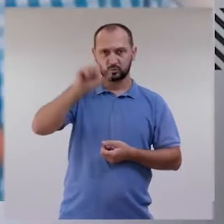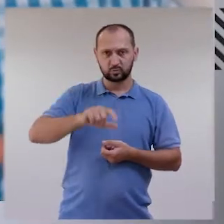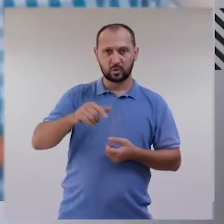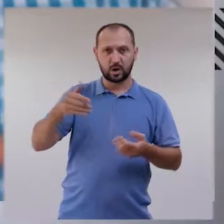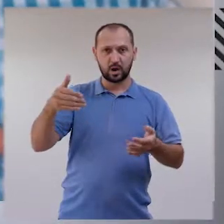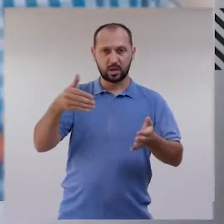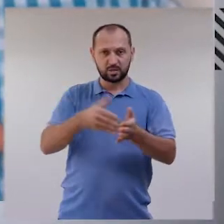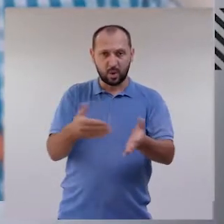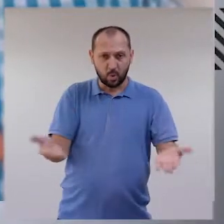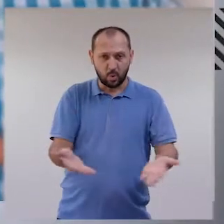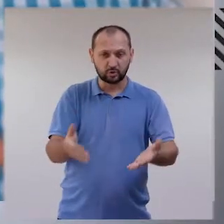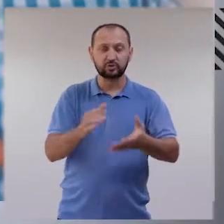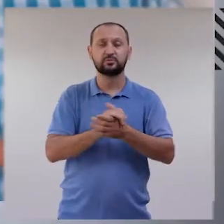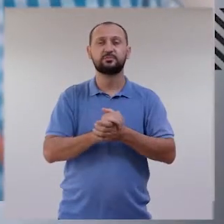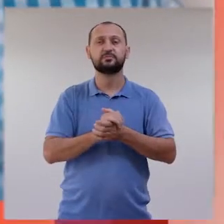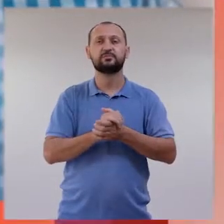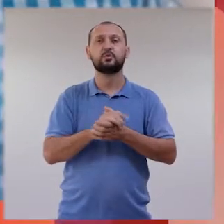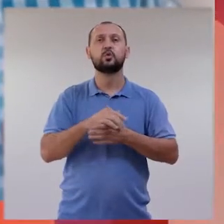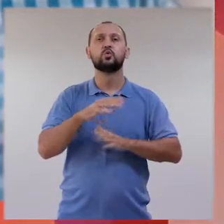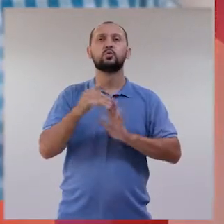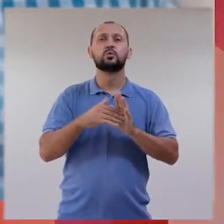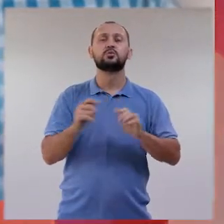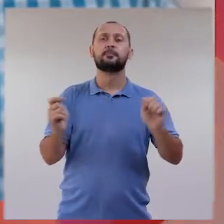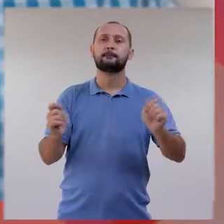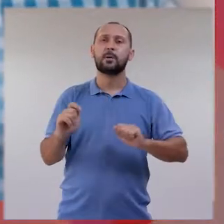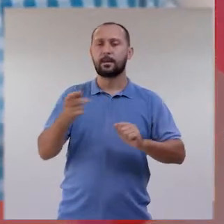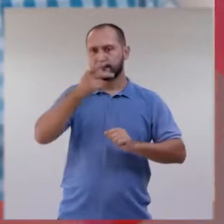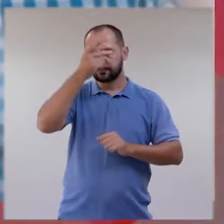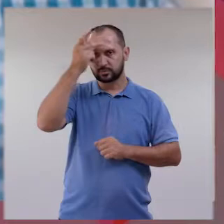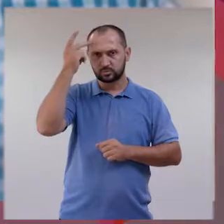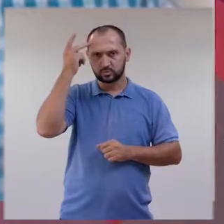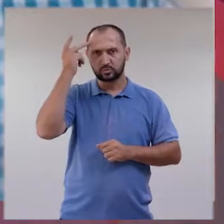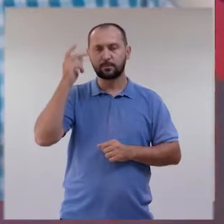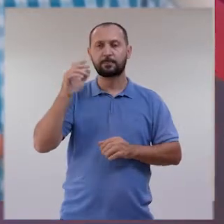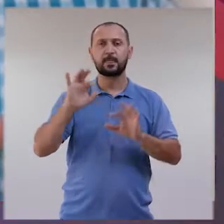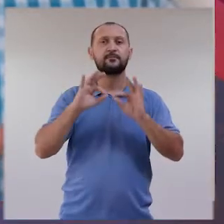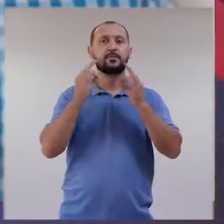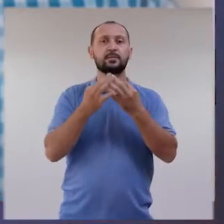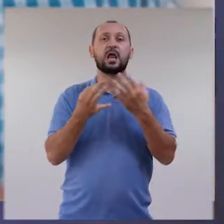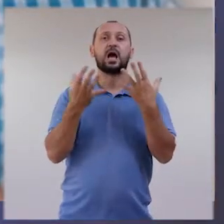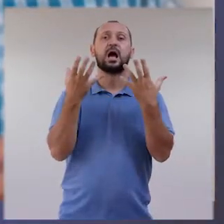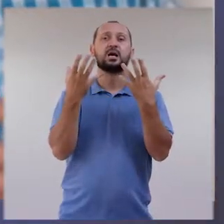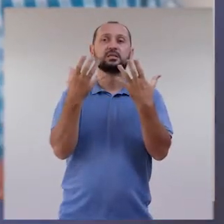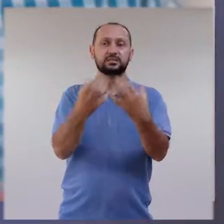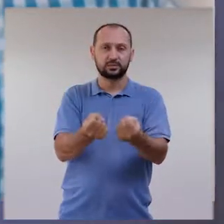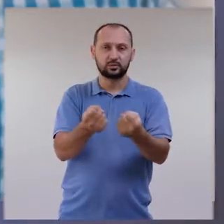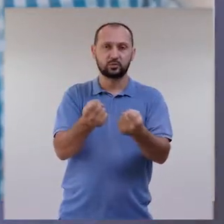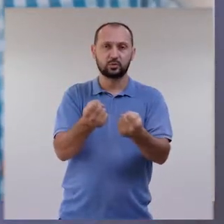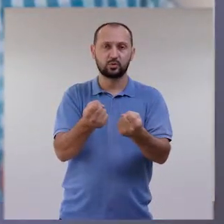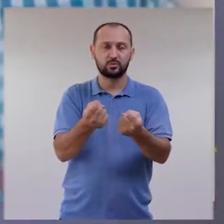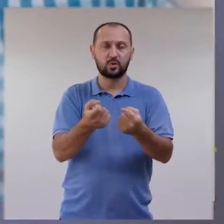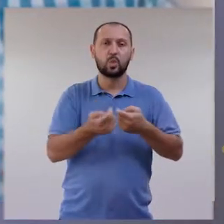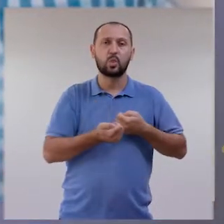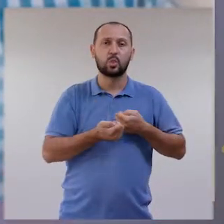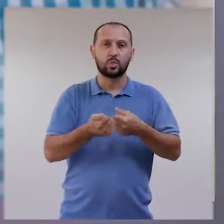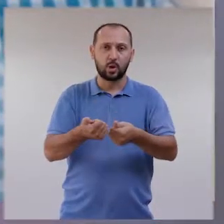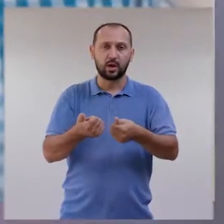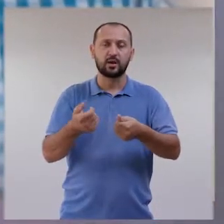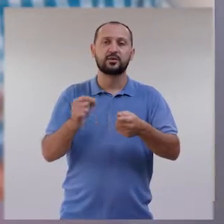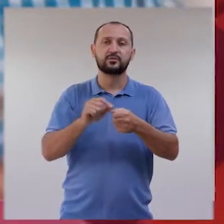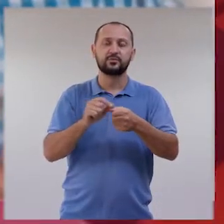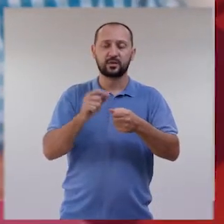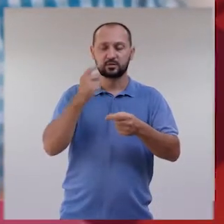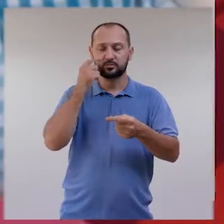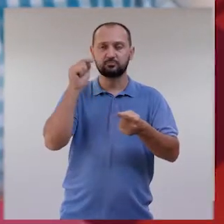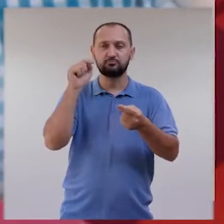nosso estado aqui até agora, todos os nossos potenciais doadores, que vamos dizer assim, as famílias concordaram com a doação e